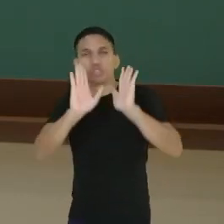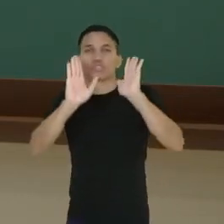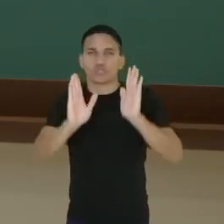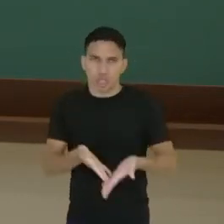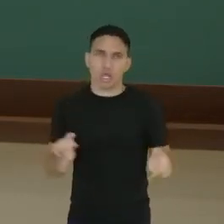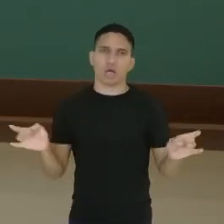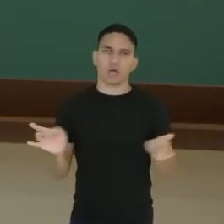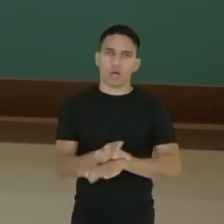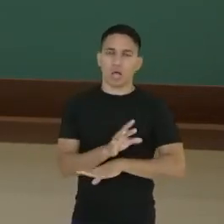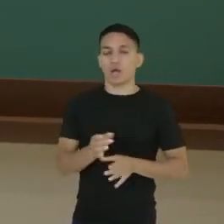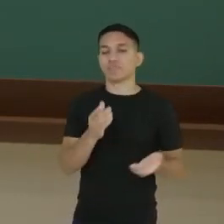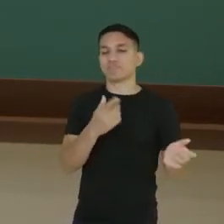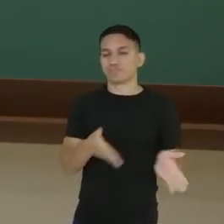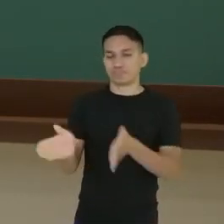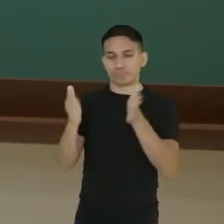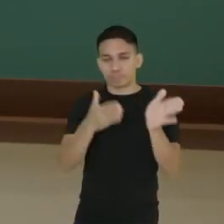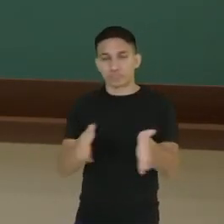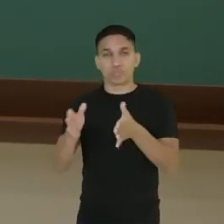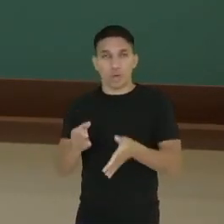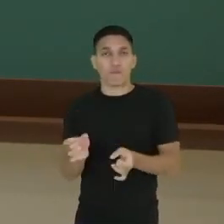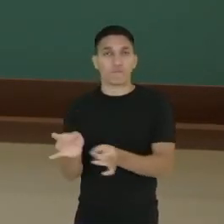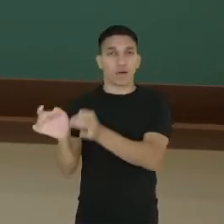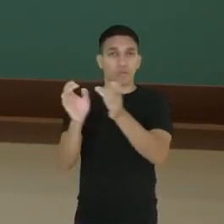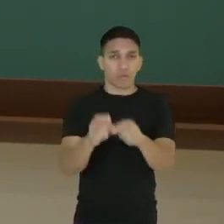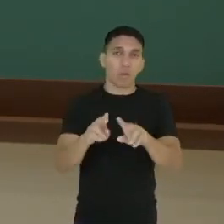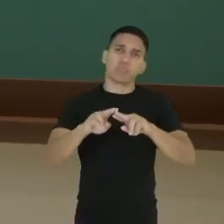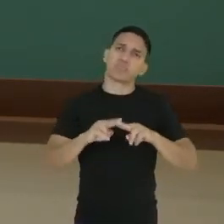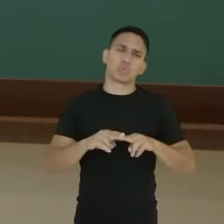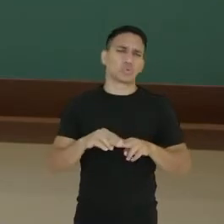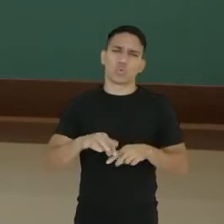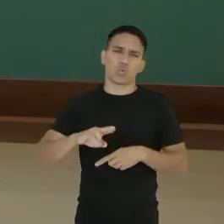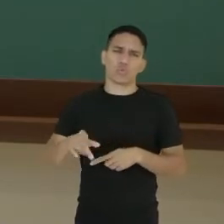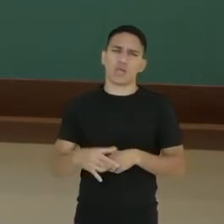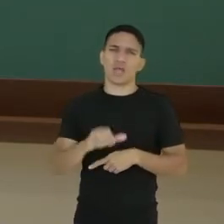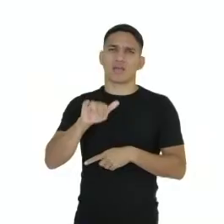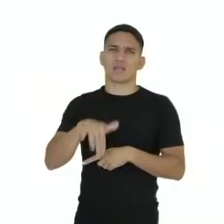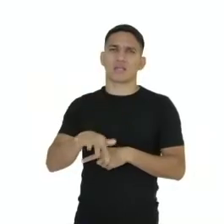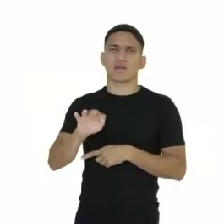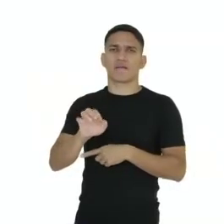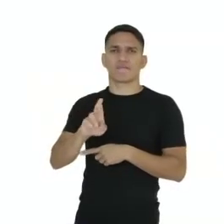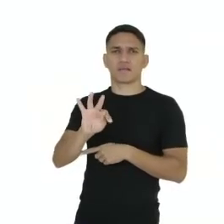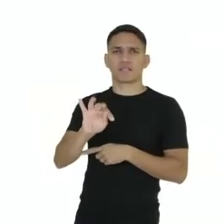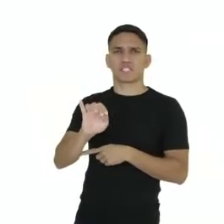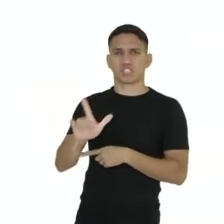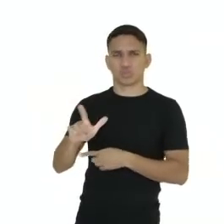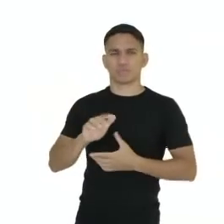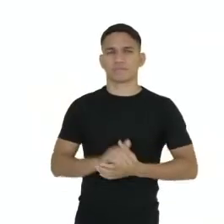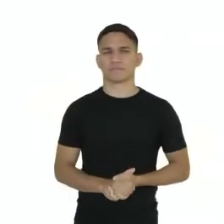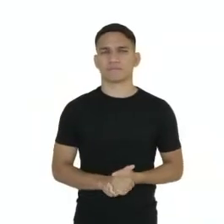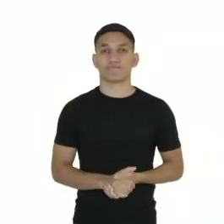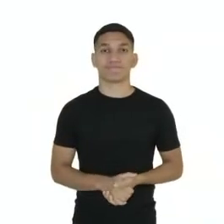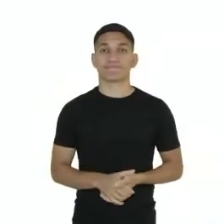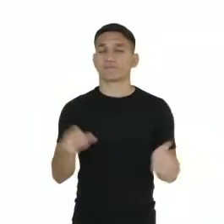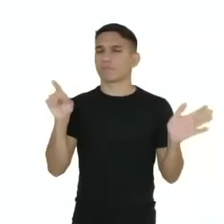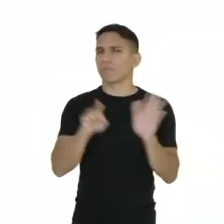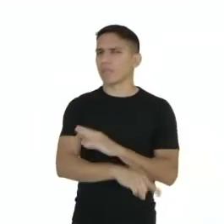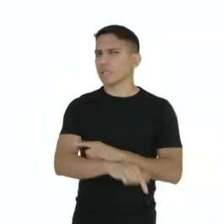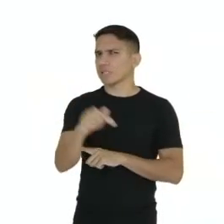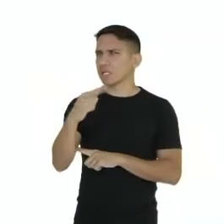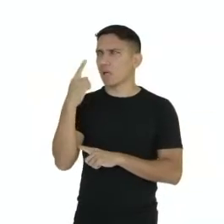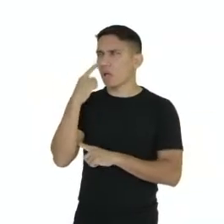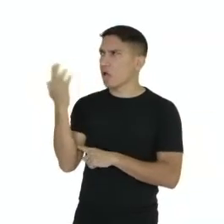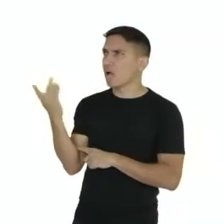para poder fabricar elas, então não leva à infertilidade. Dúvida 7. O uso